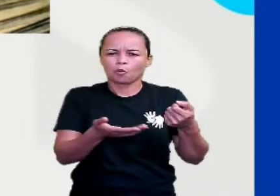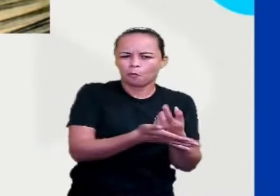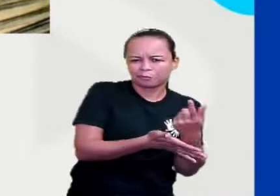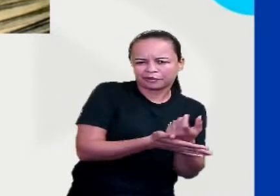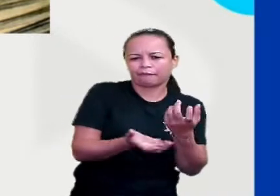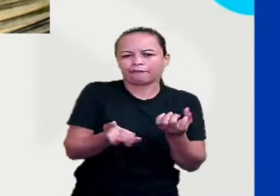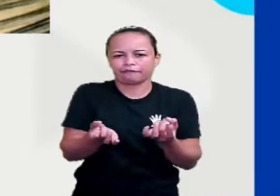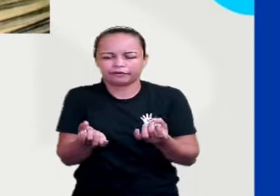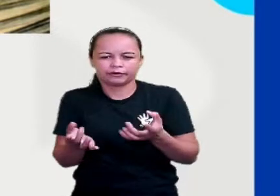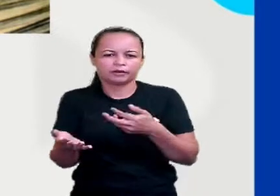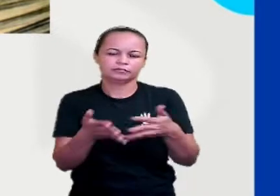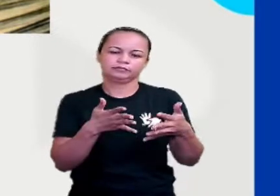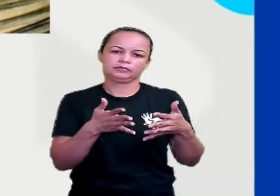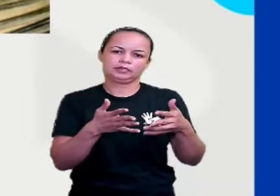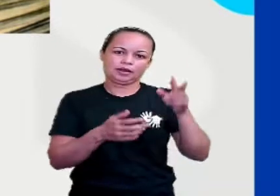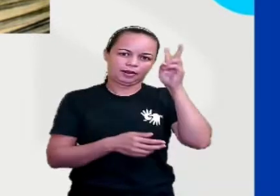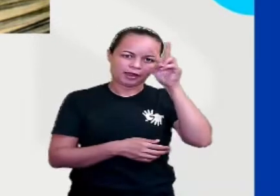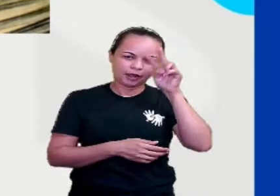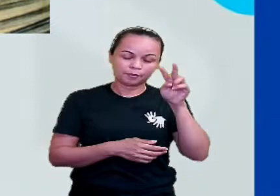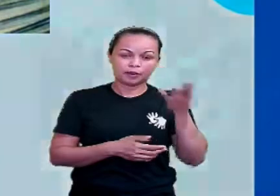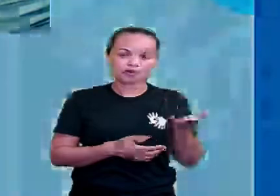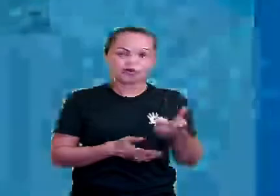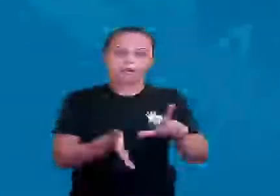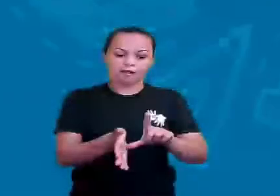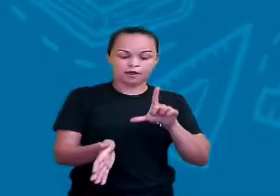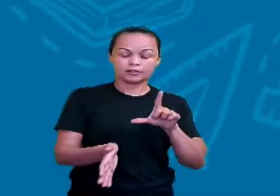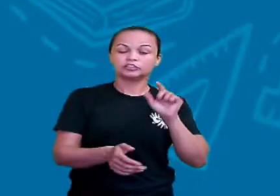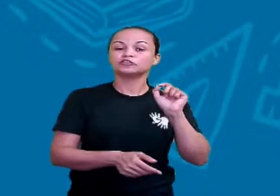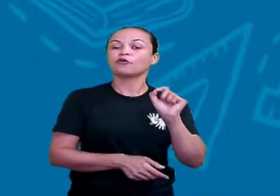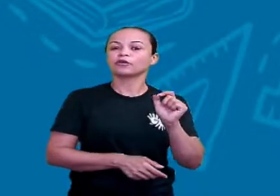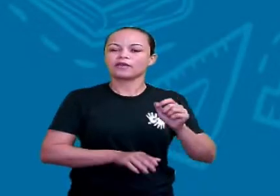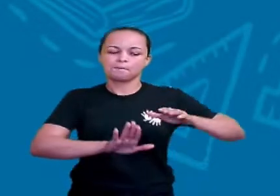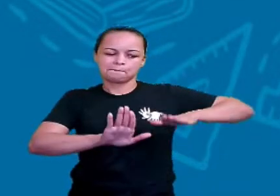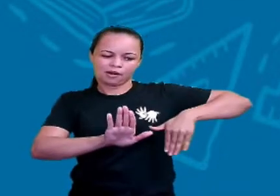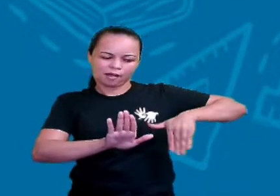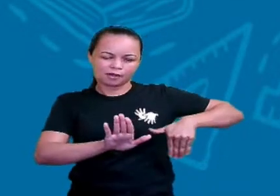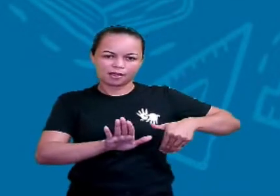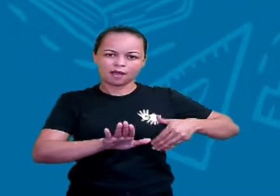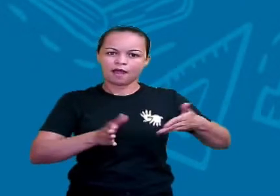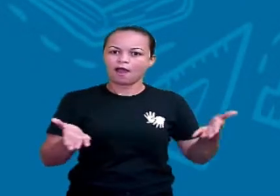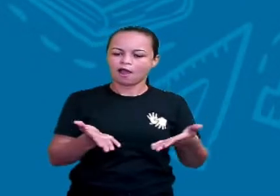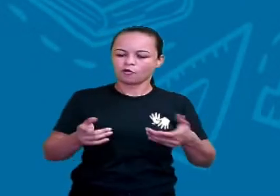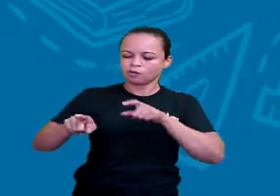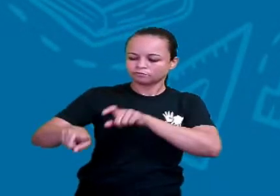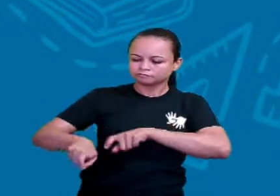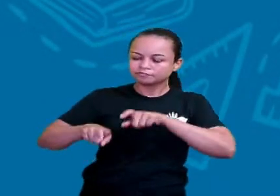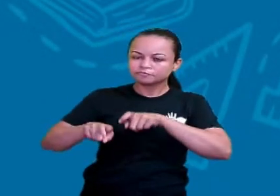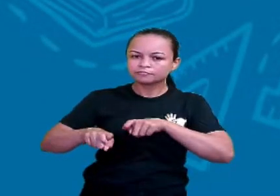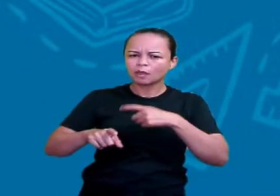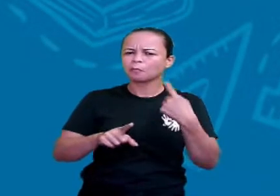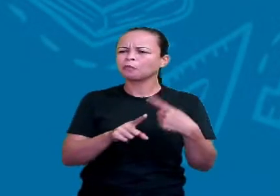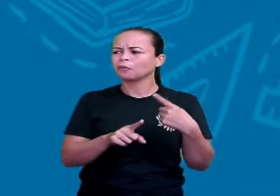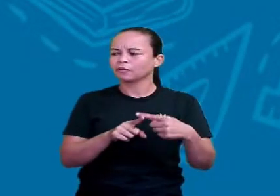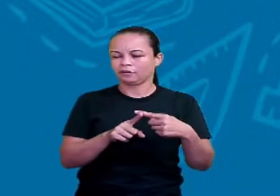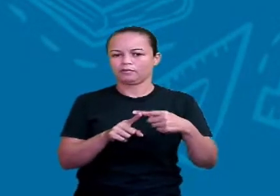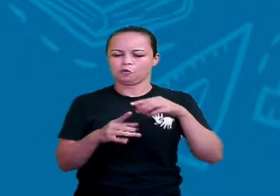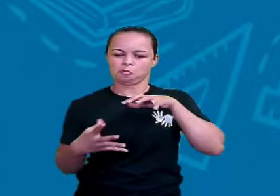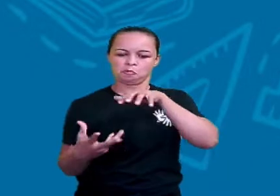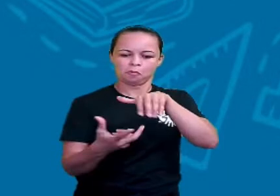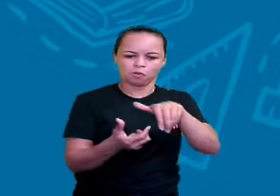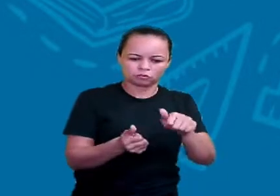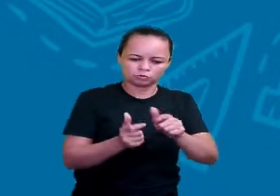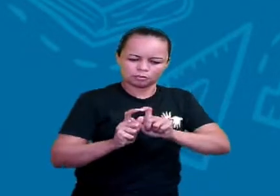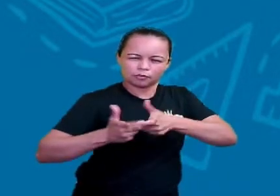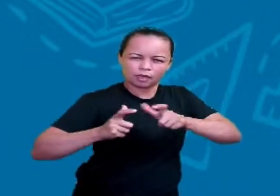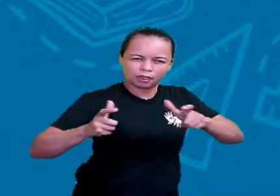vendo uma praia, agora a gente já está no campo. Por quê? Porque o mundo inteiro ele é vasto, existe uma imensidão de